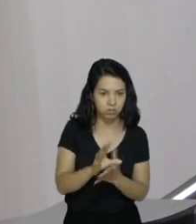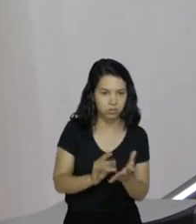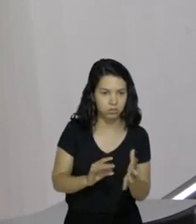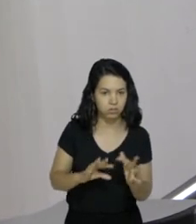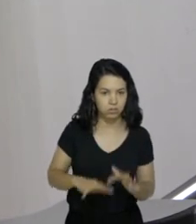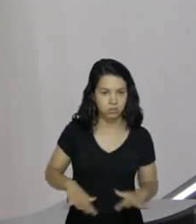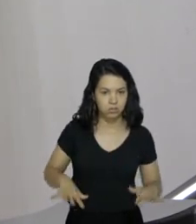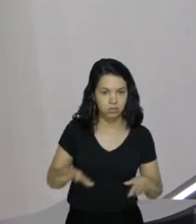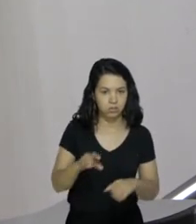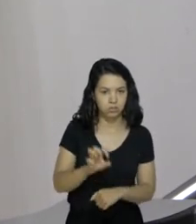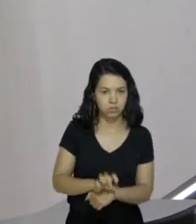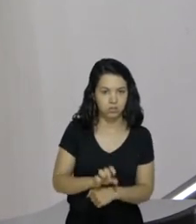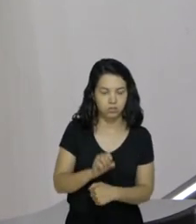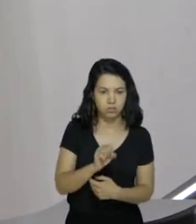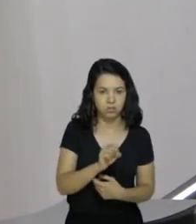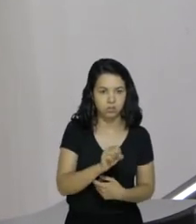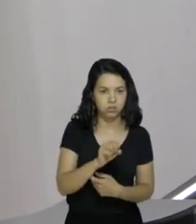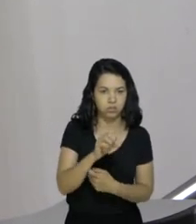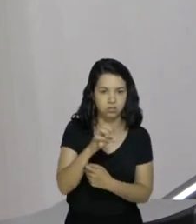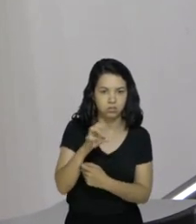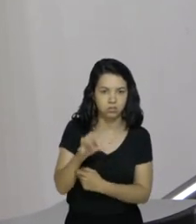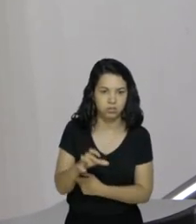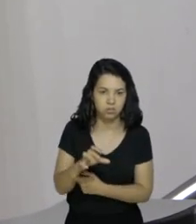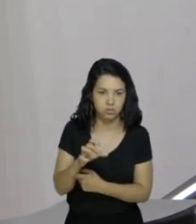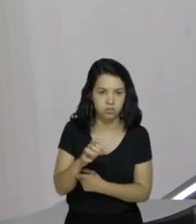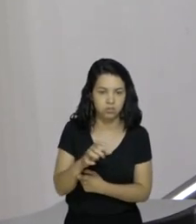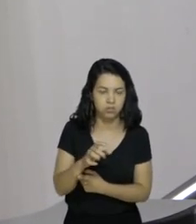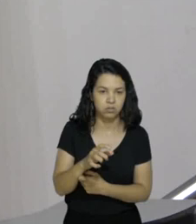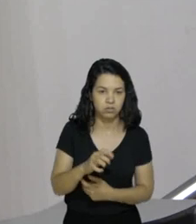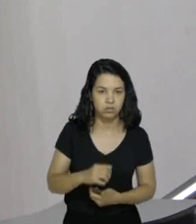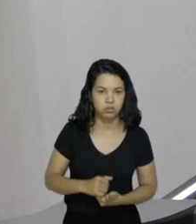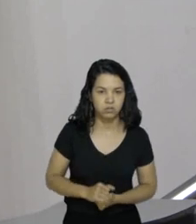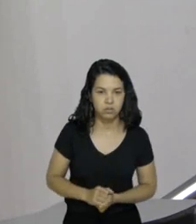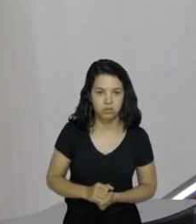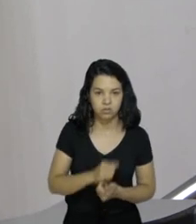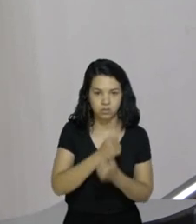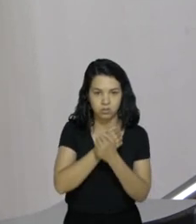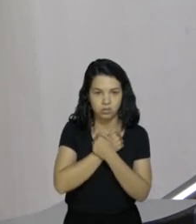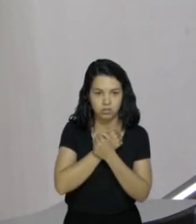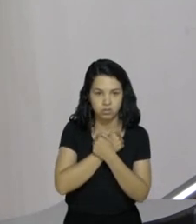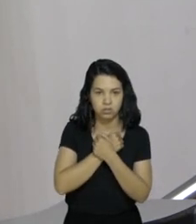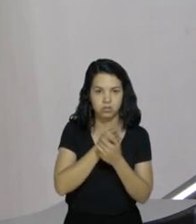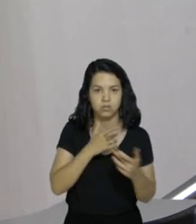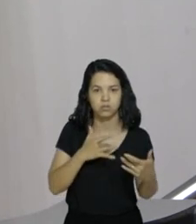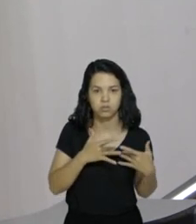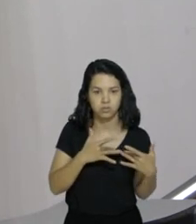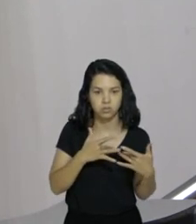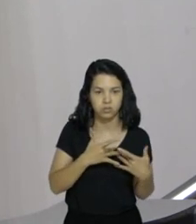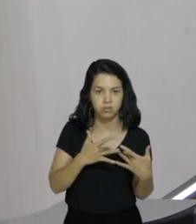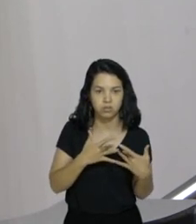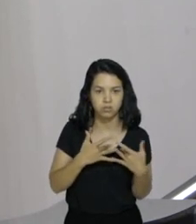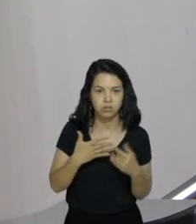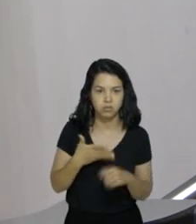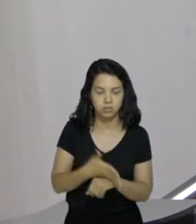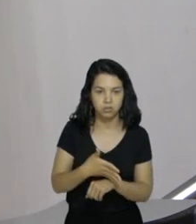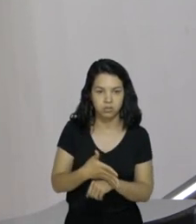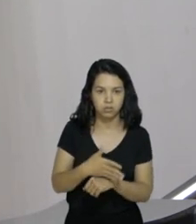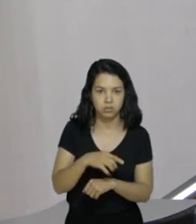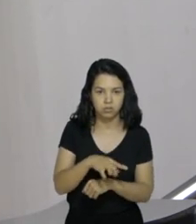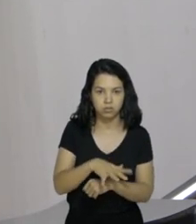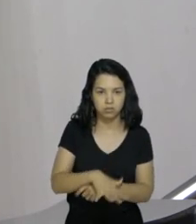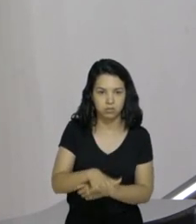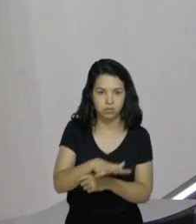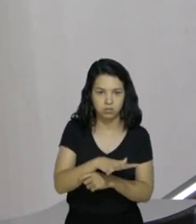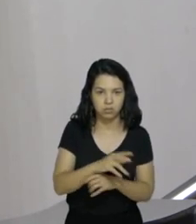Catarina e me permite, então, ao abraçá-los, abraçar uma das voluntárias que opera lá dentro do Verde Vida